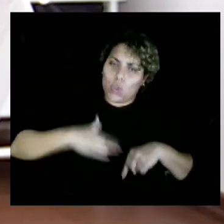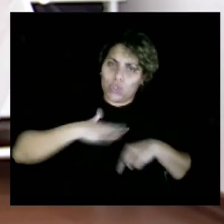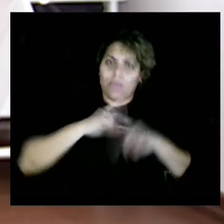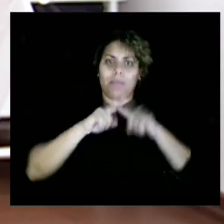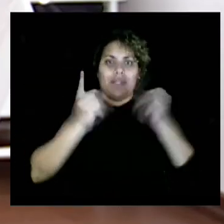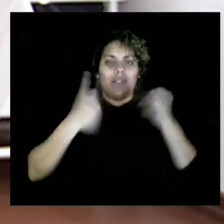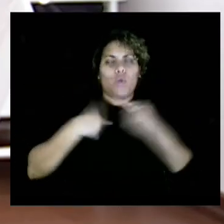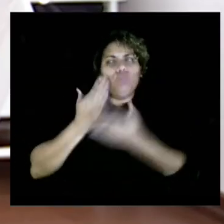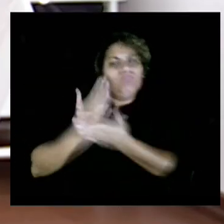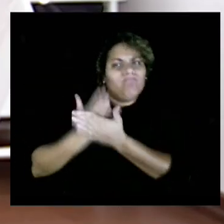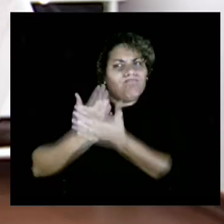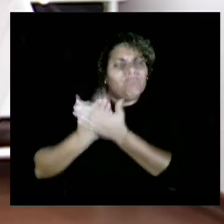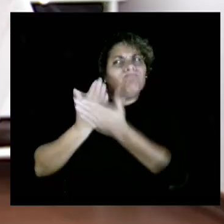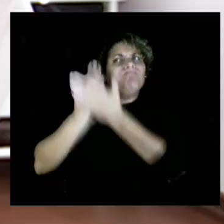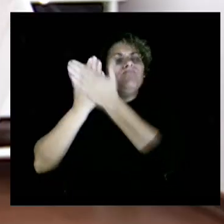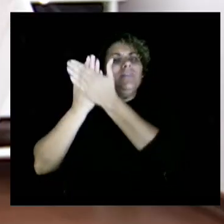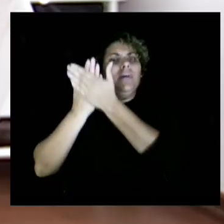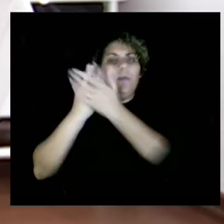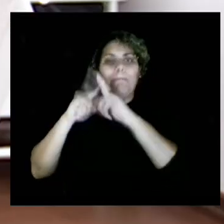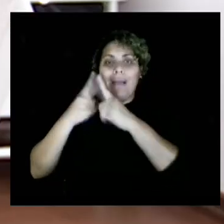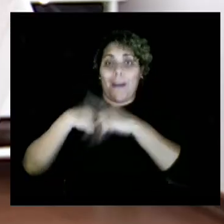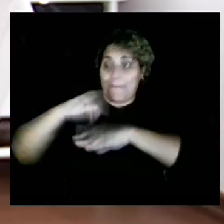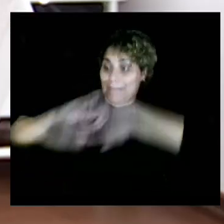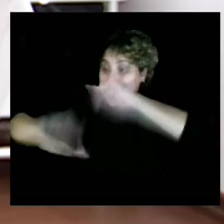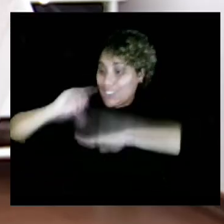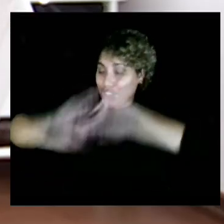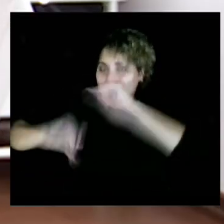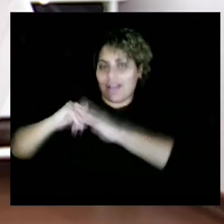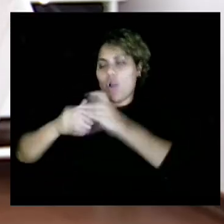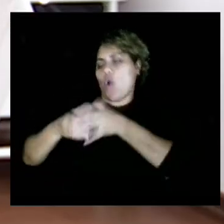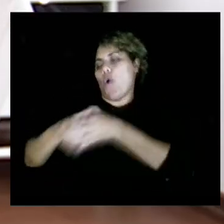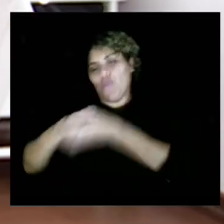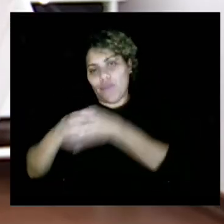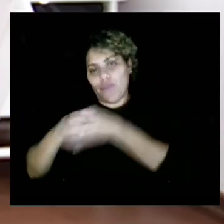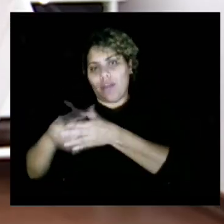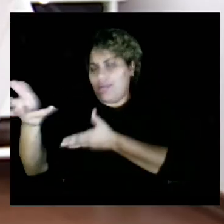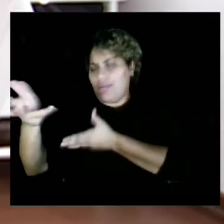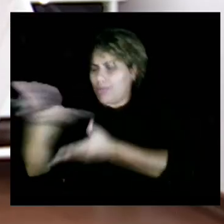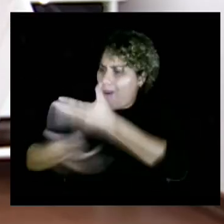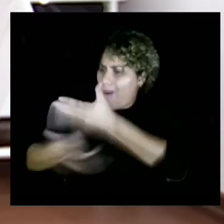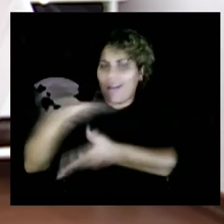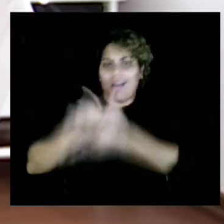mas a prática, a convivência, né, a troca, ela é